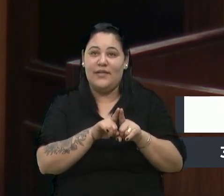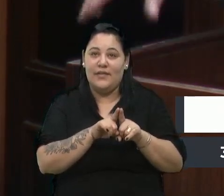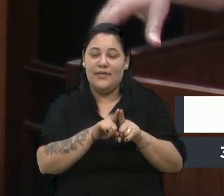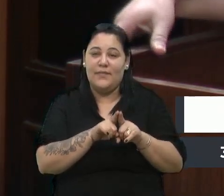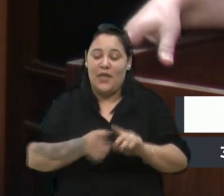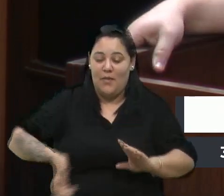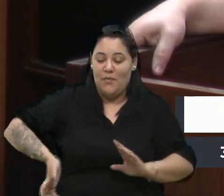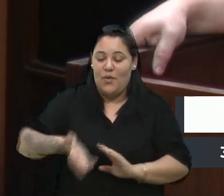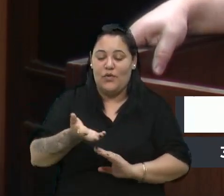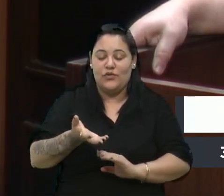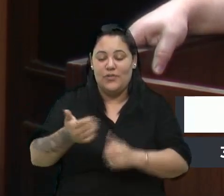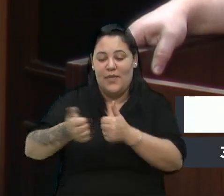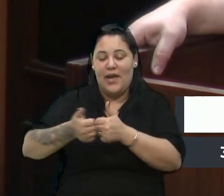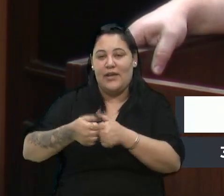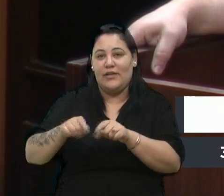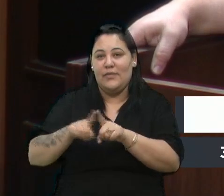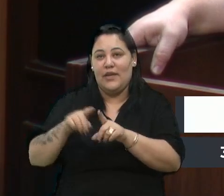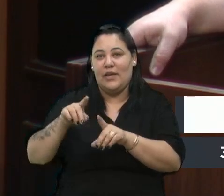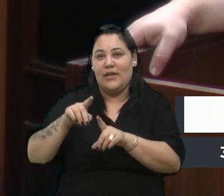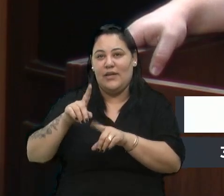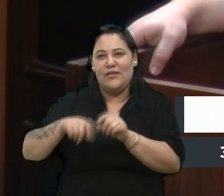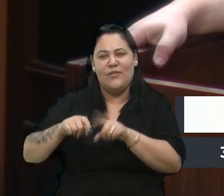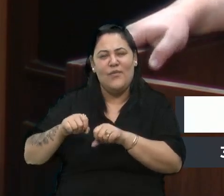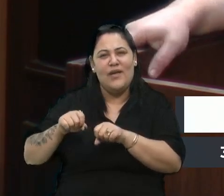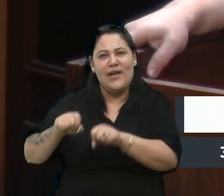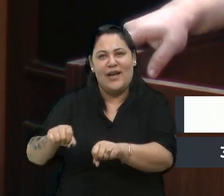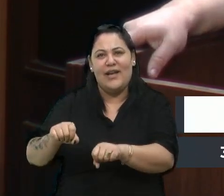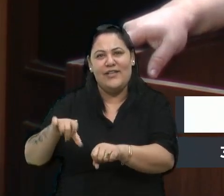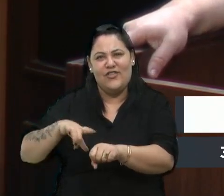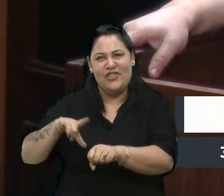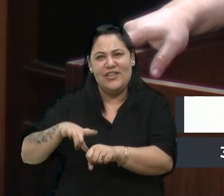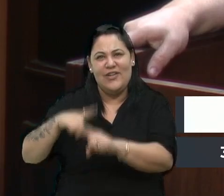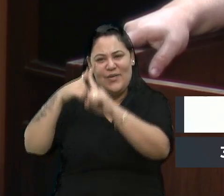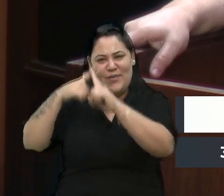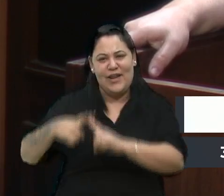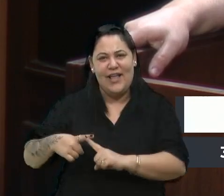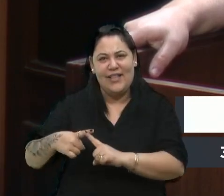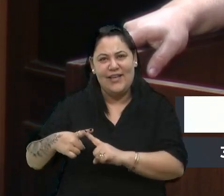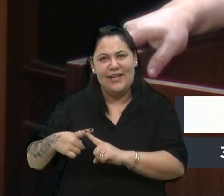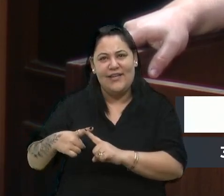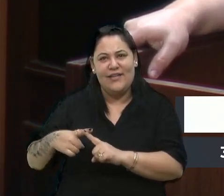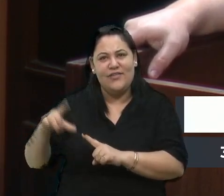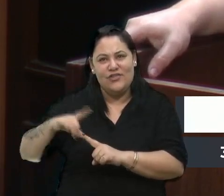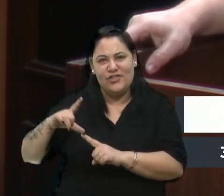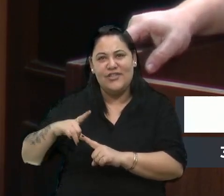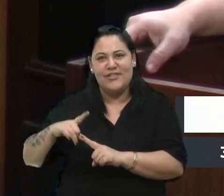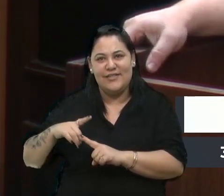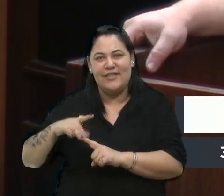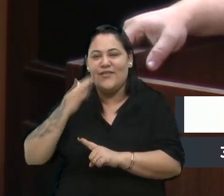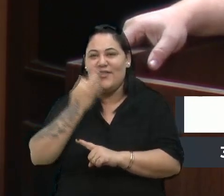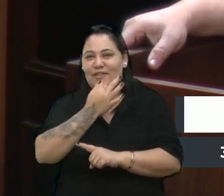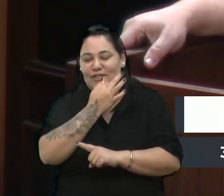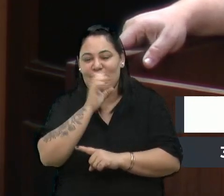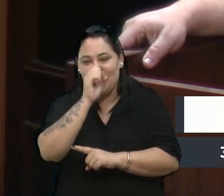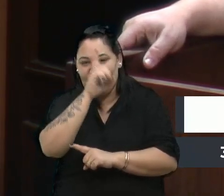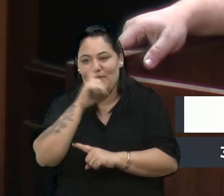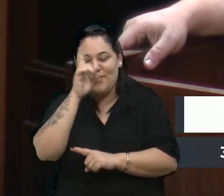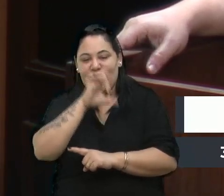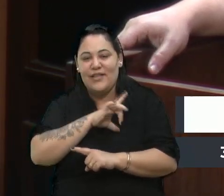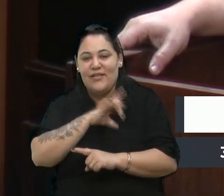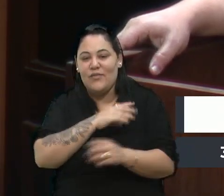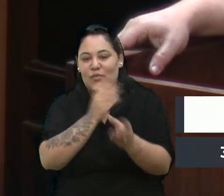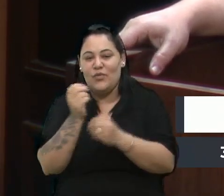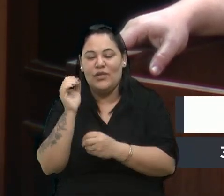ali próximo, no mercado. Tinha maratona de Forqueta. Bom, Forqueta estava famoso esse final de semana. Olha quantos